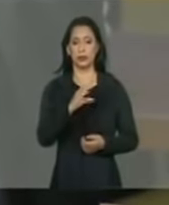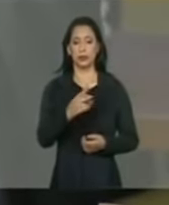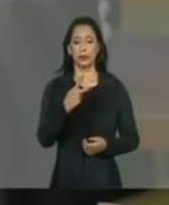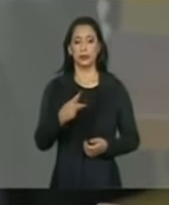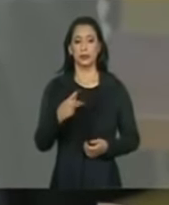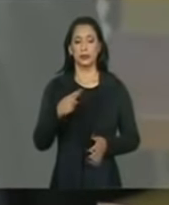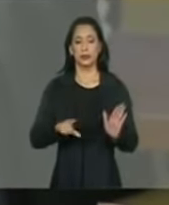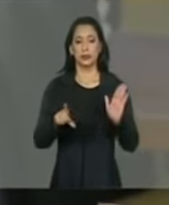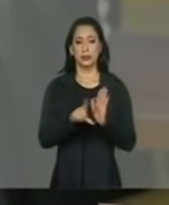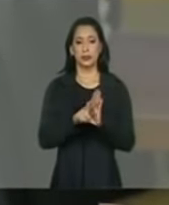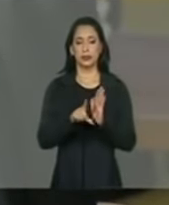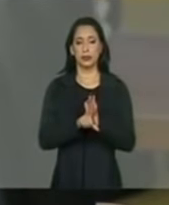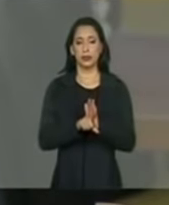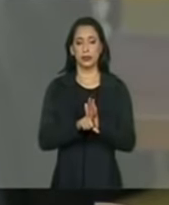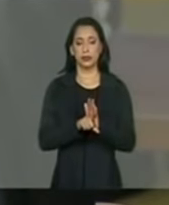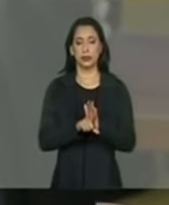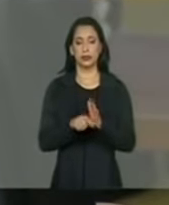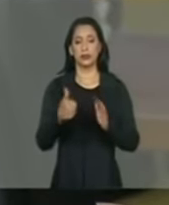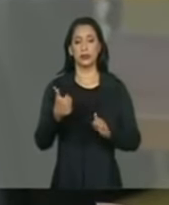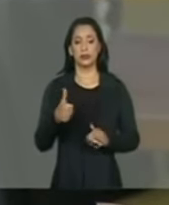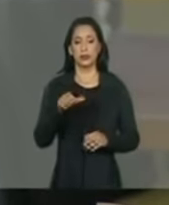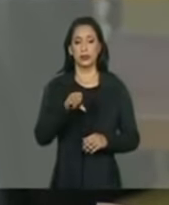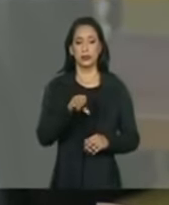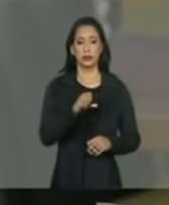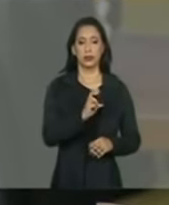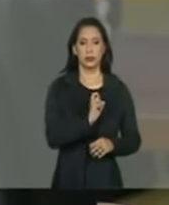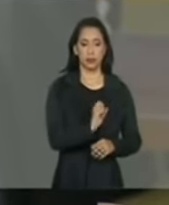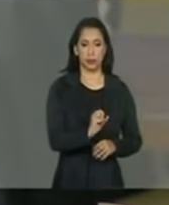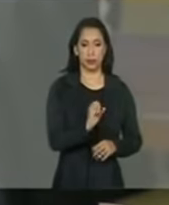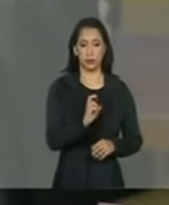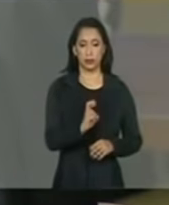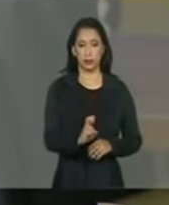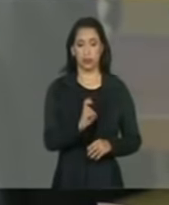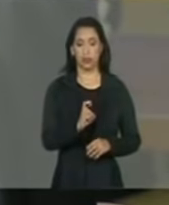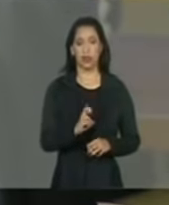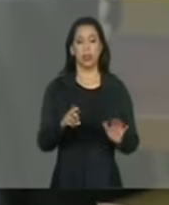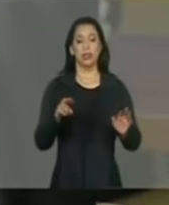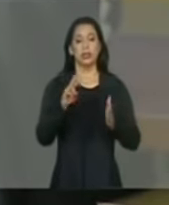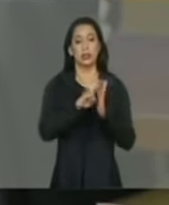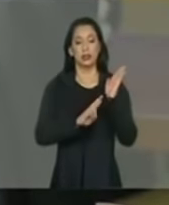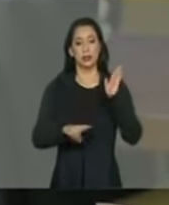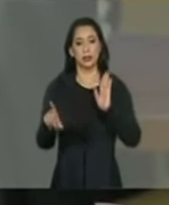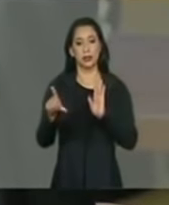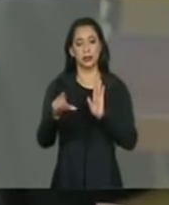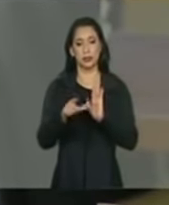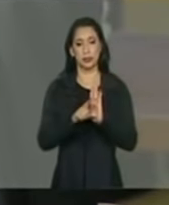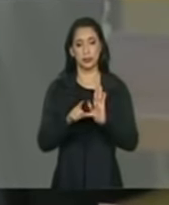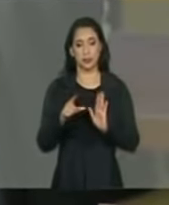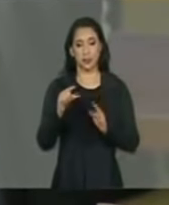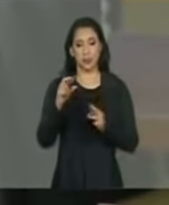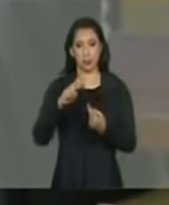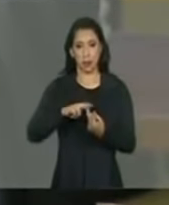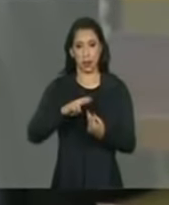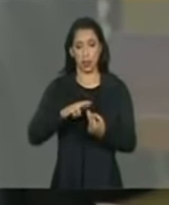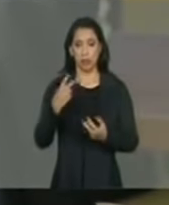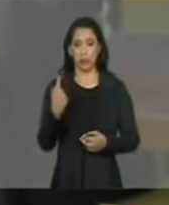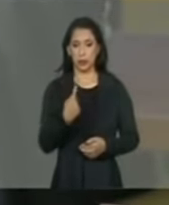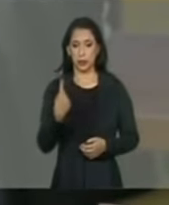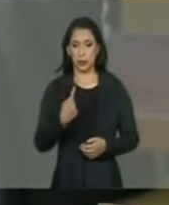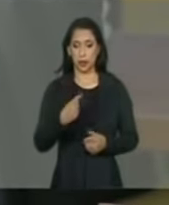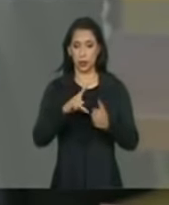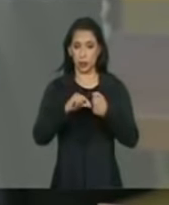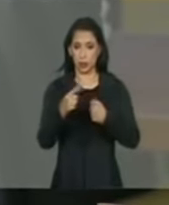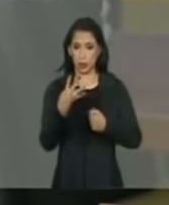9.032 95 não podem ter mencionado a regra legal hoje constante do parágrafo 1º do artigo 413